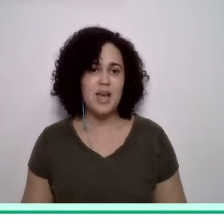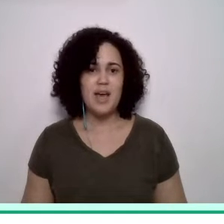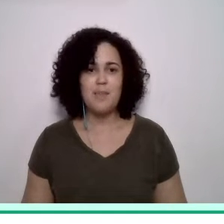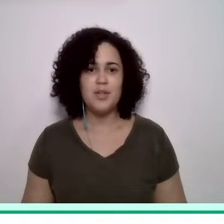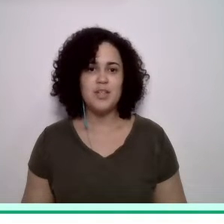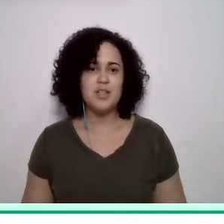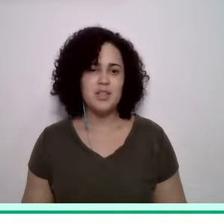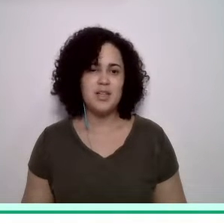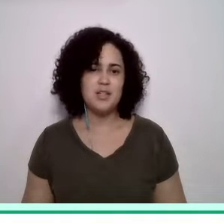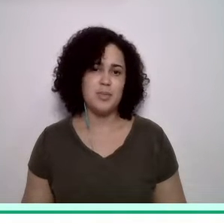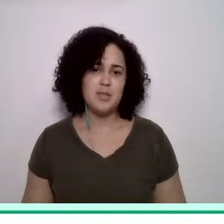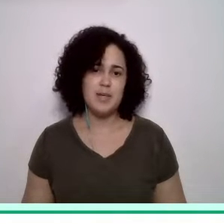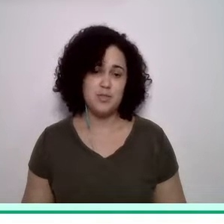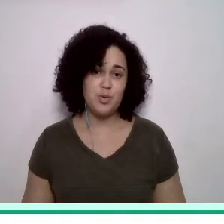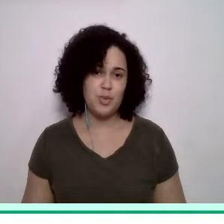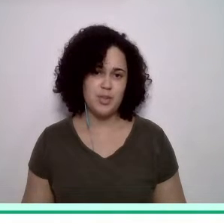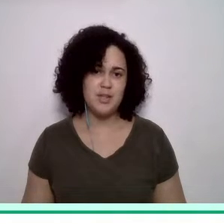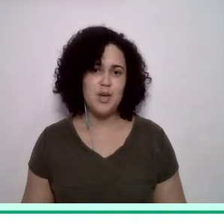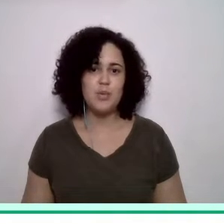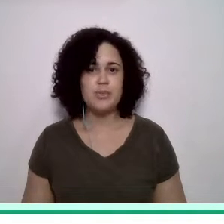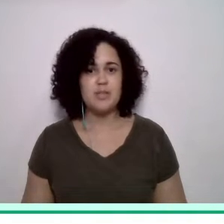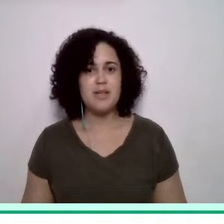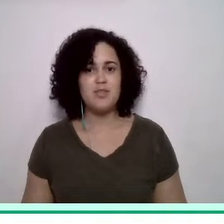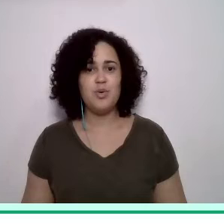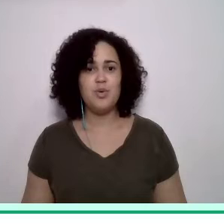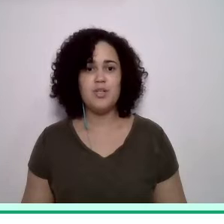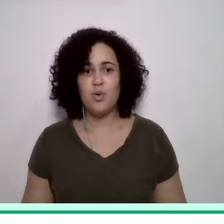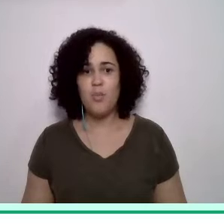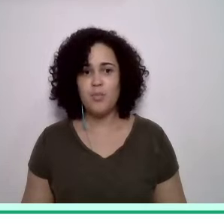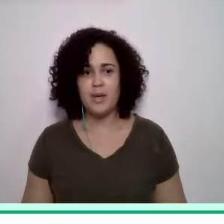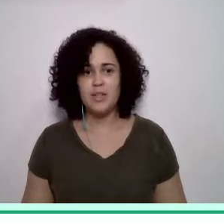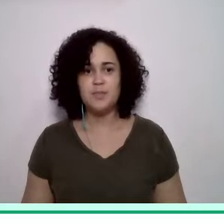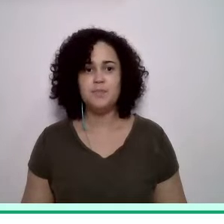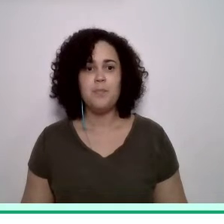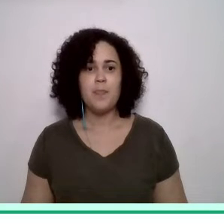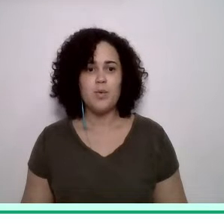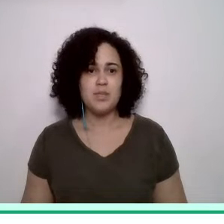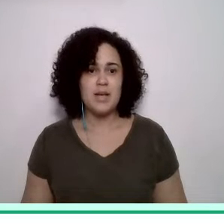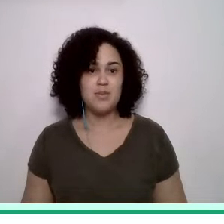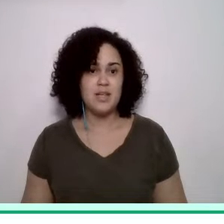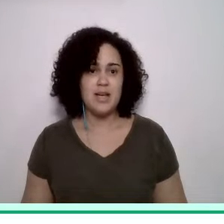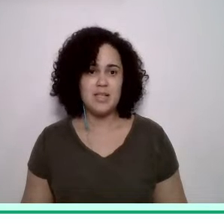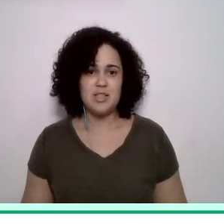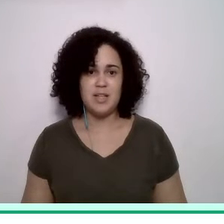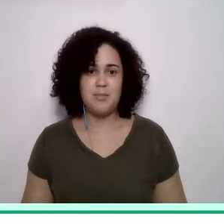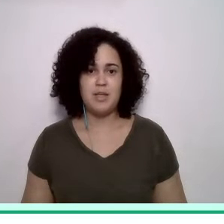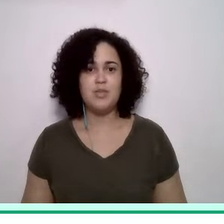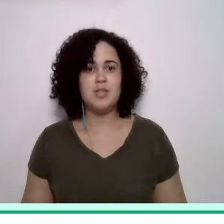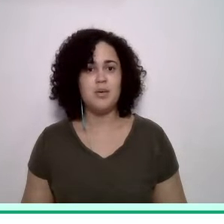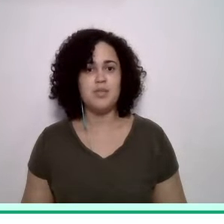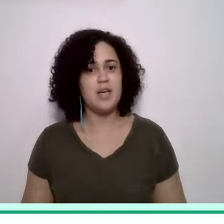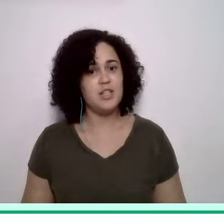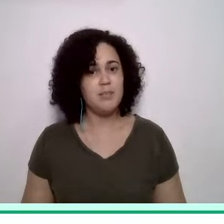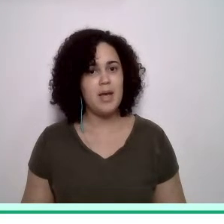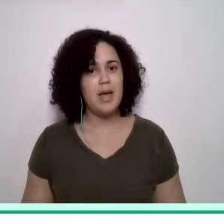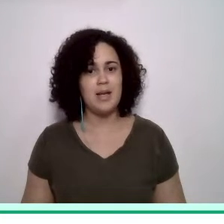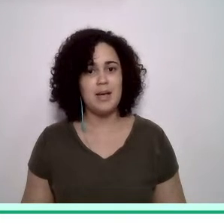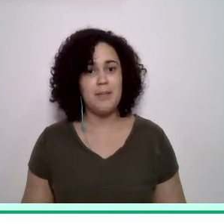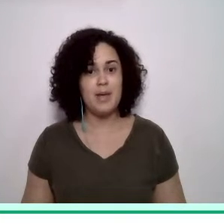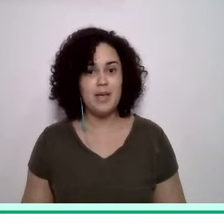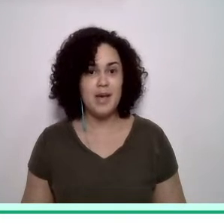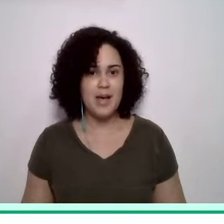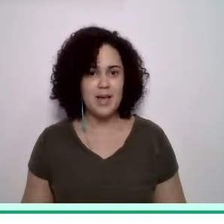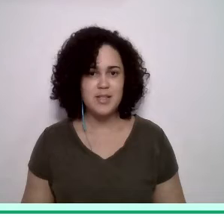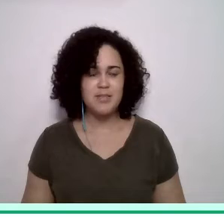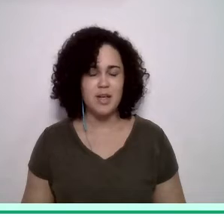DIC, é importante entender sobre espaços de cores. Os espaços de cores comumente usados em análise de alimentos são os RGB,